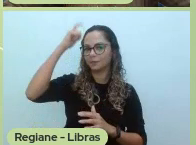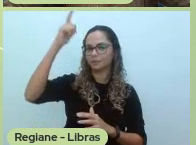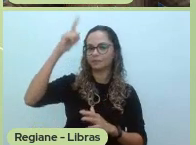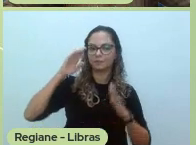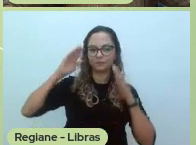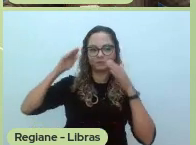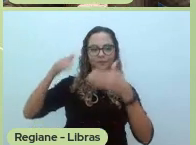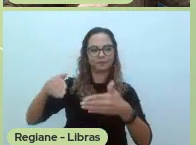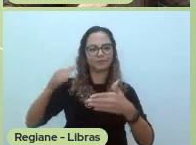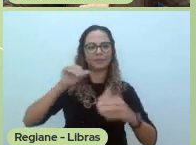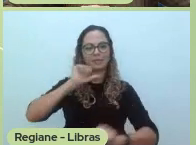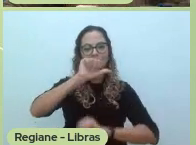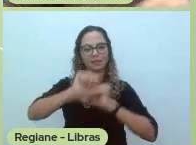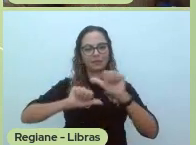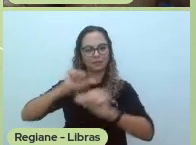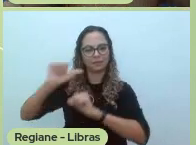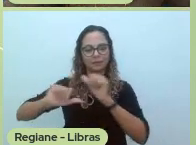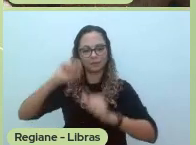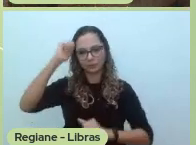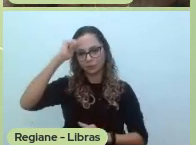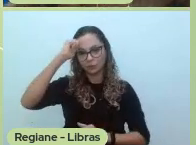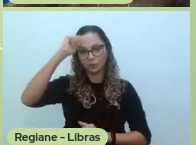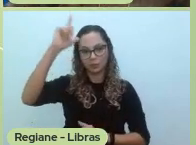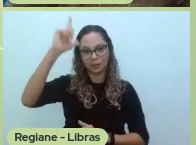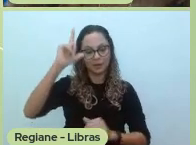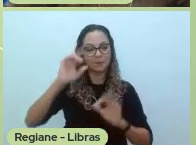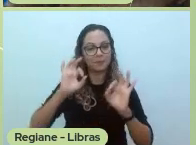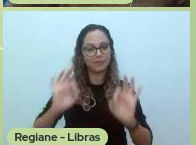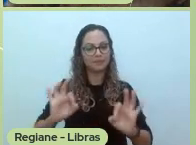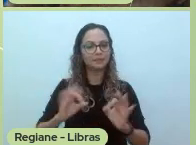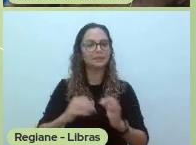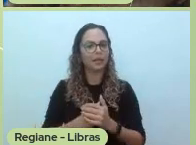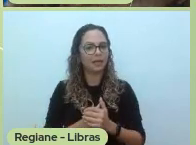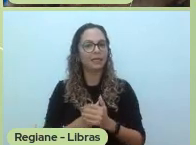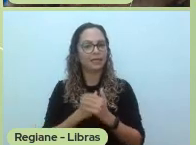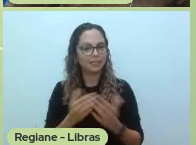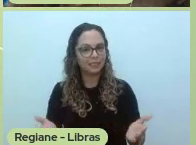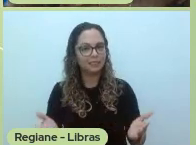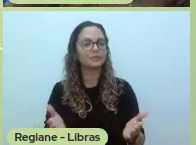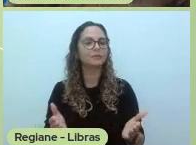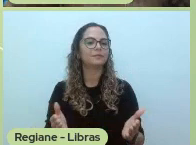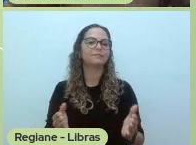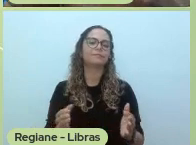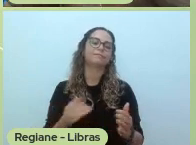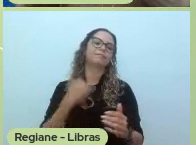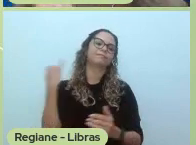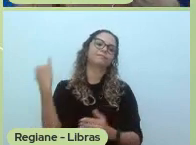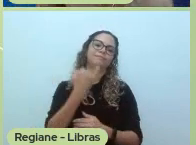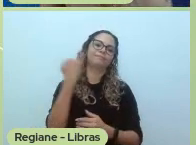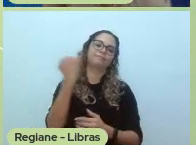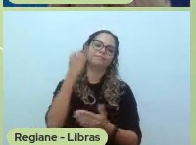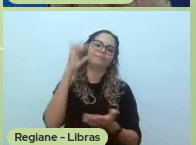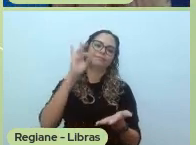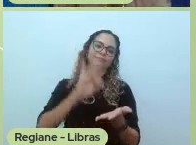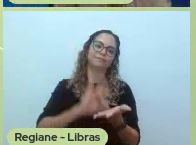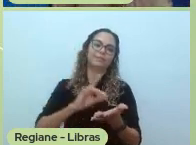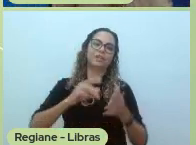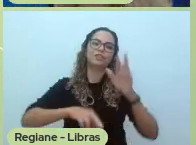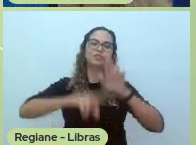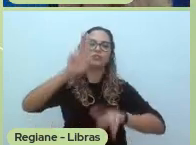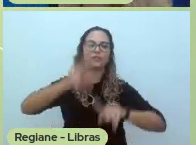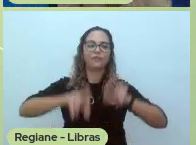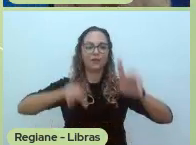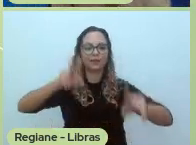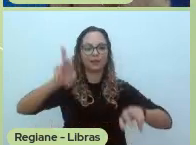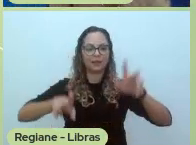transformação cultural. E aí isso é muito bacana quando a gente traz a diversidade para dentro